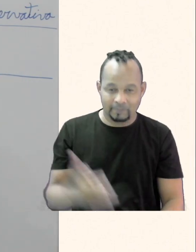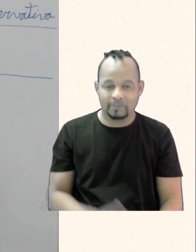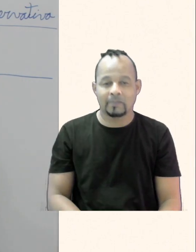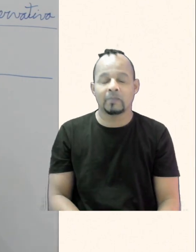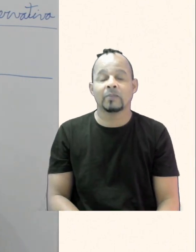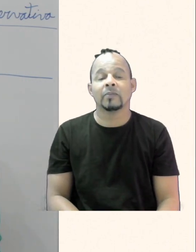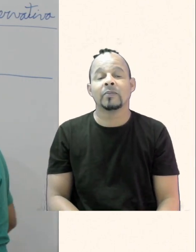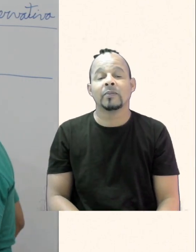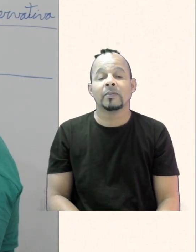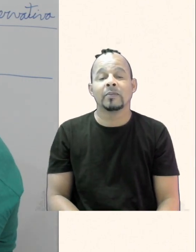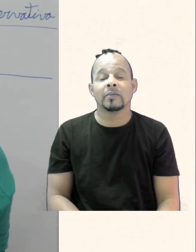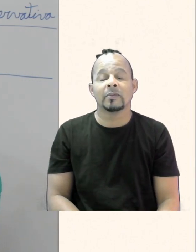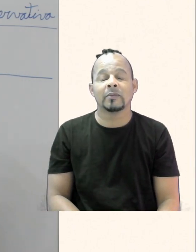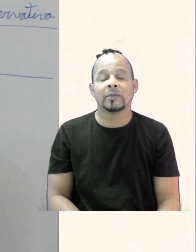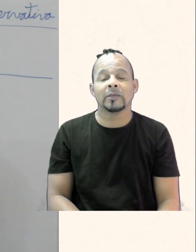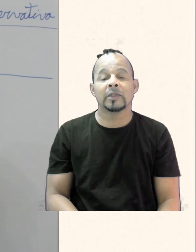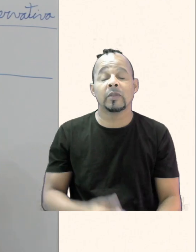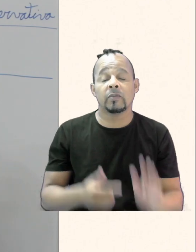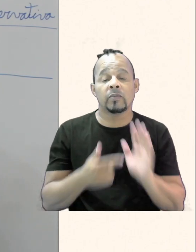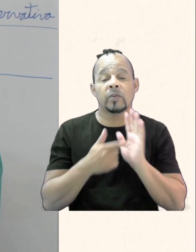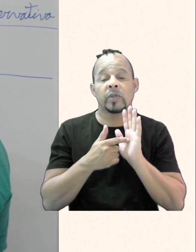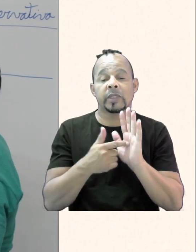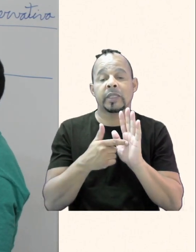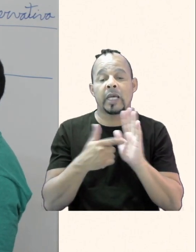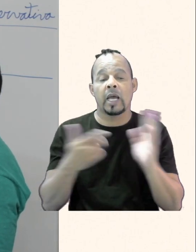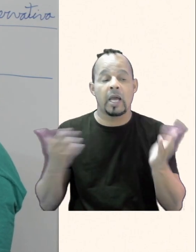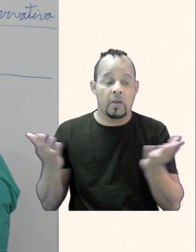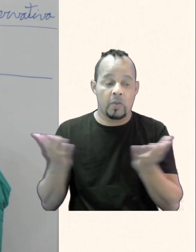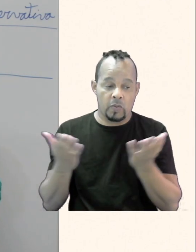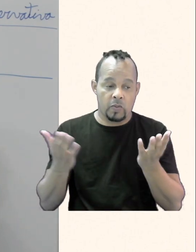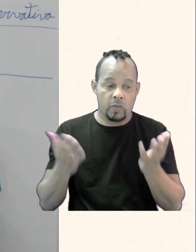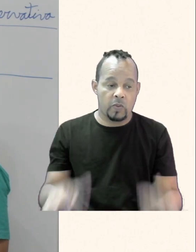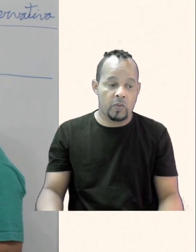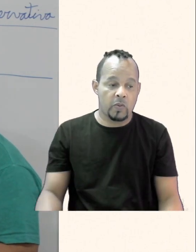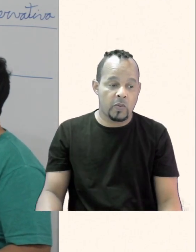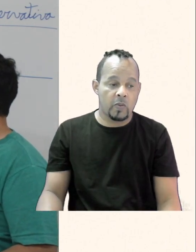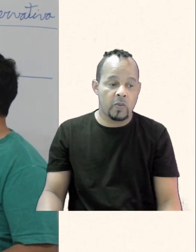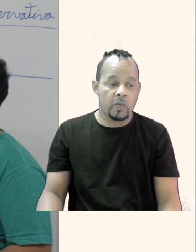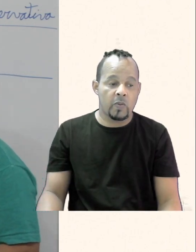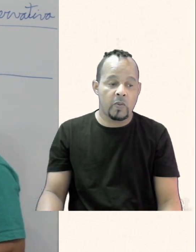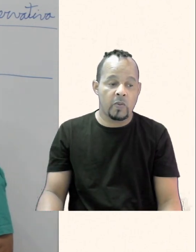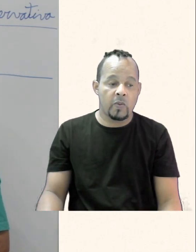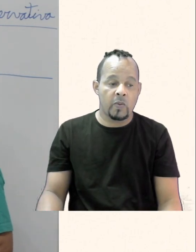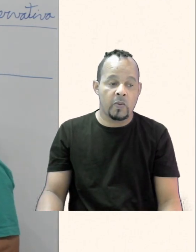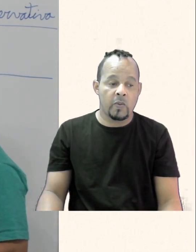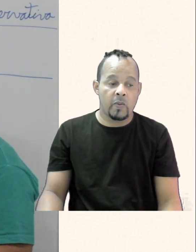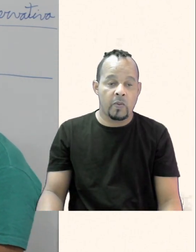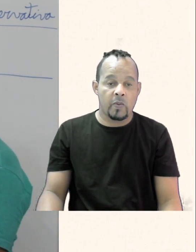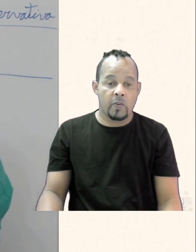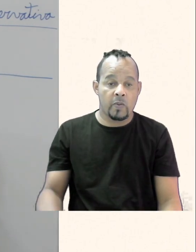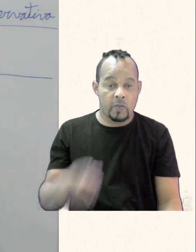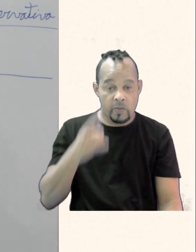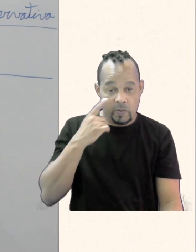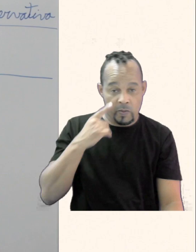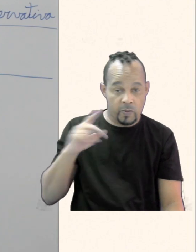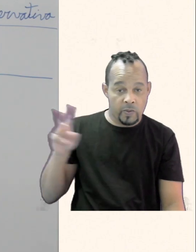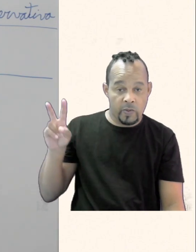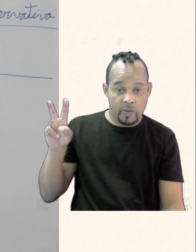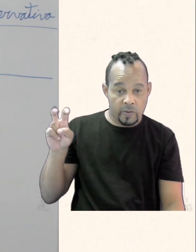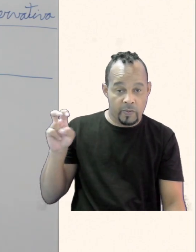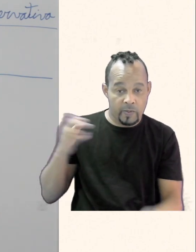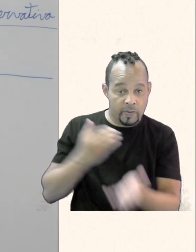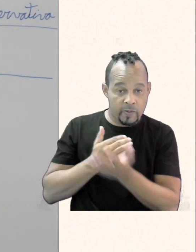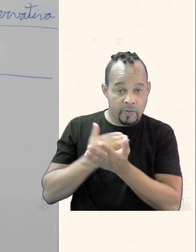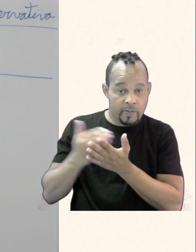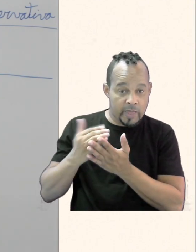que eu vou mostrar aqui. E eu vou partir desta parte aqui, ó. Beleza? Eu vou pegar